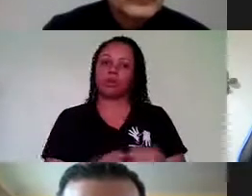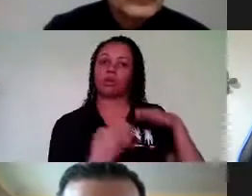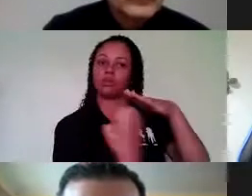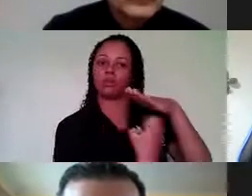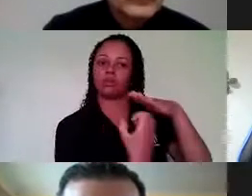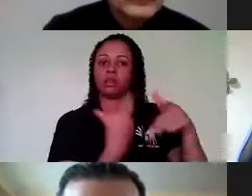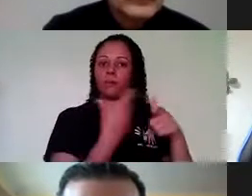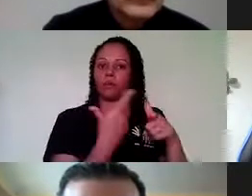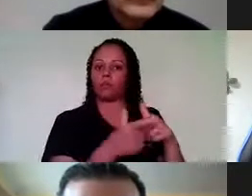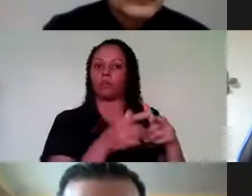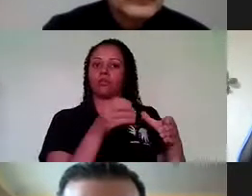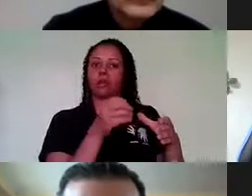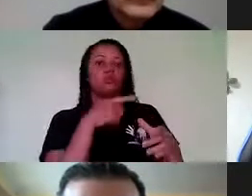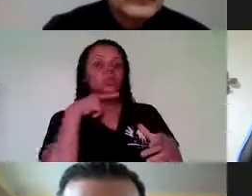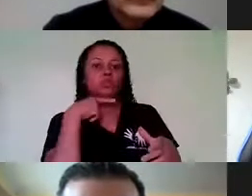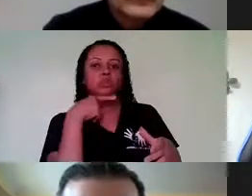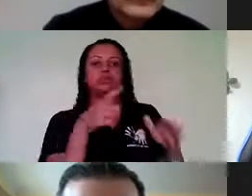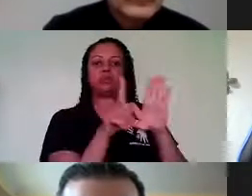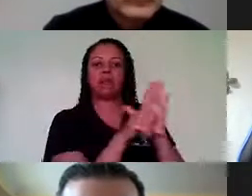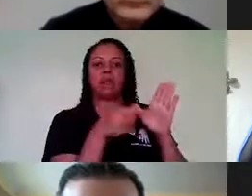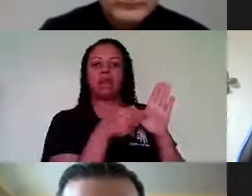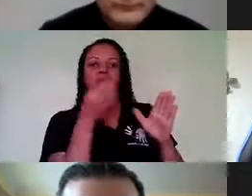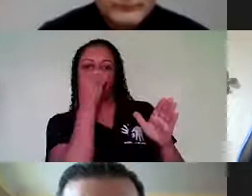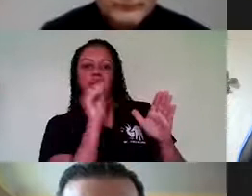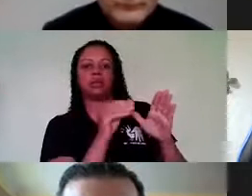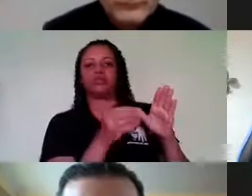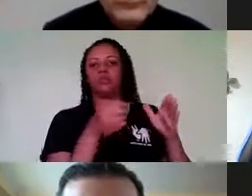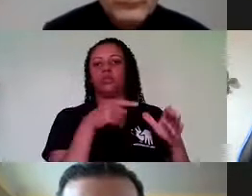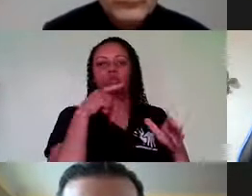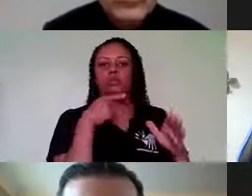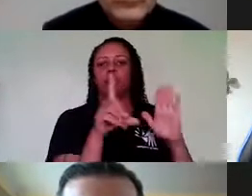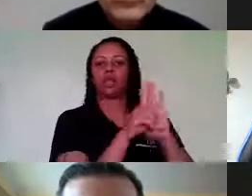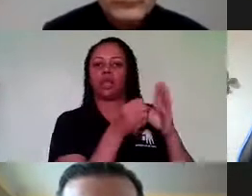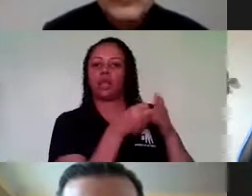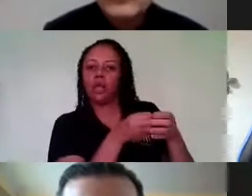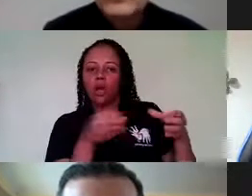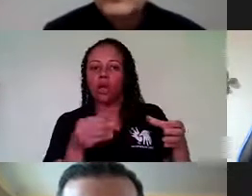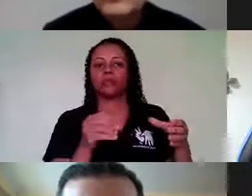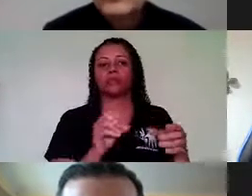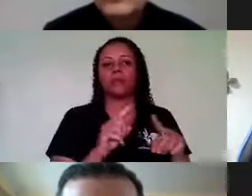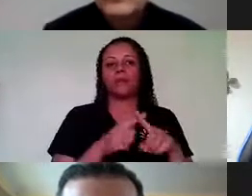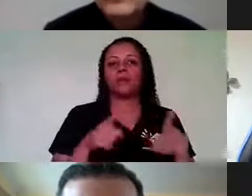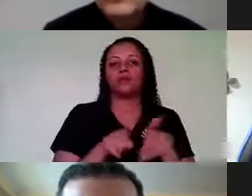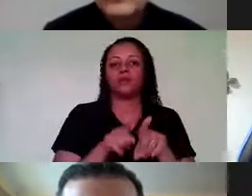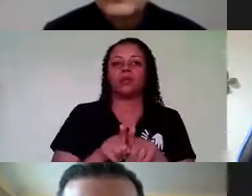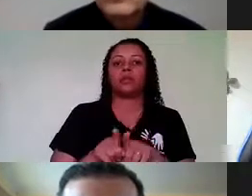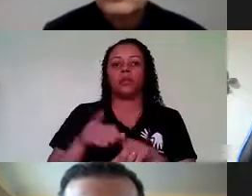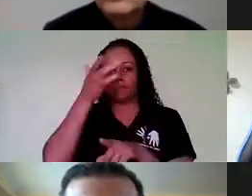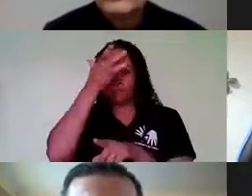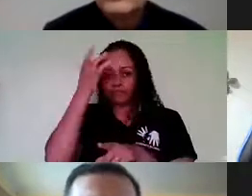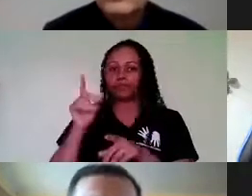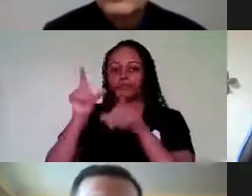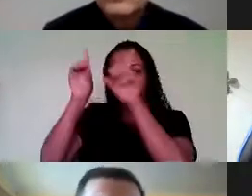verdade, o deficiente, que é o que tem que ser beneficiado por essa lei, acaba sendo alijado do